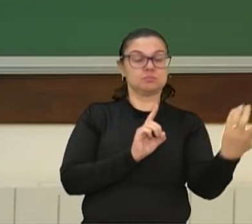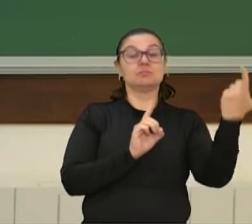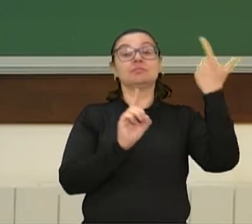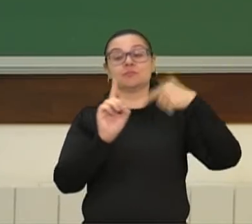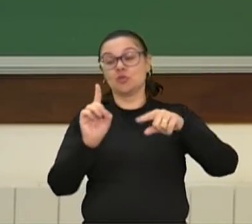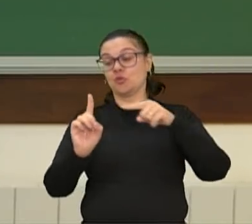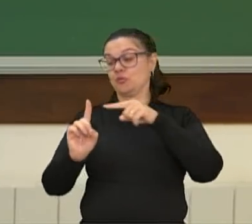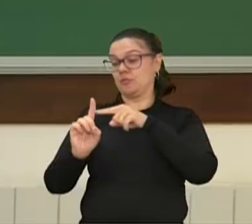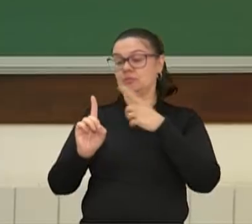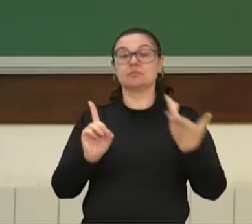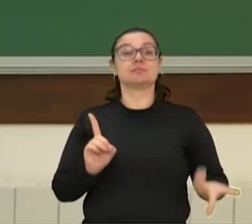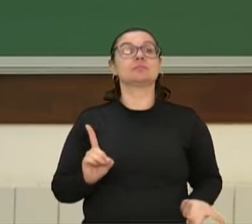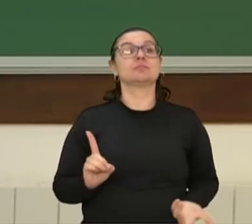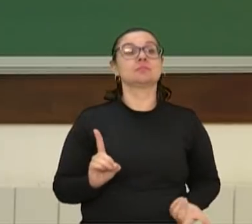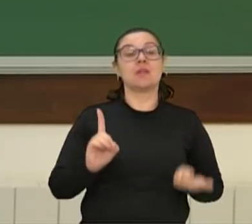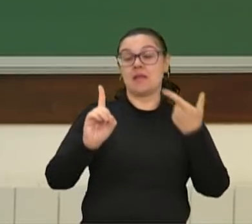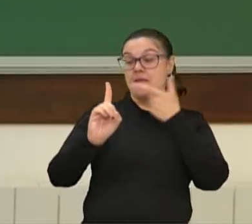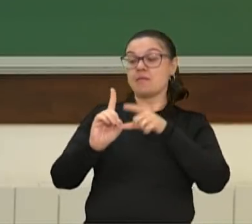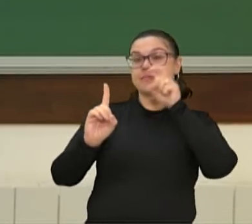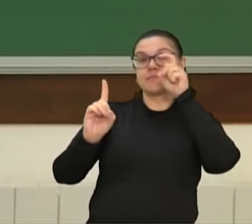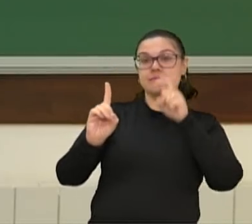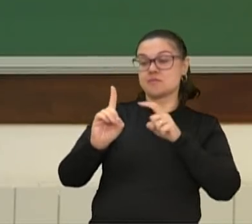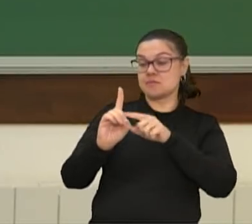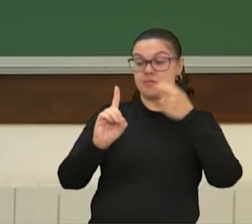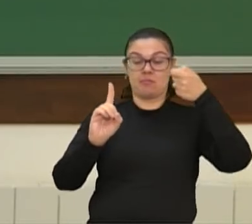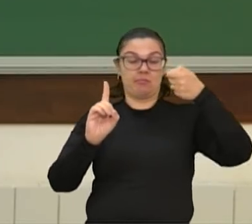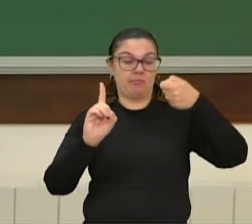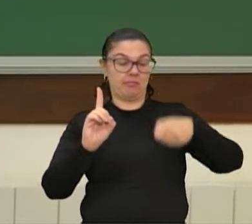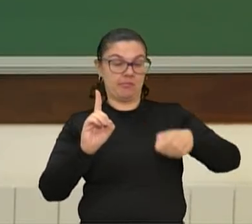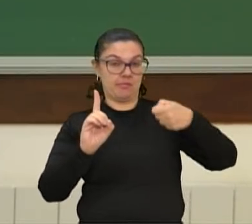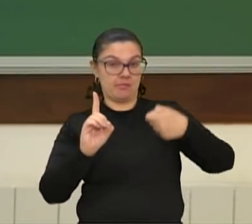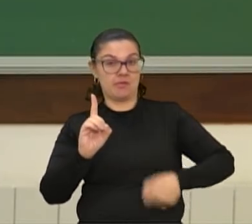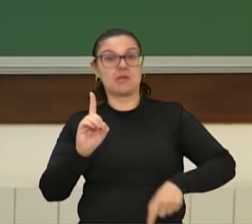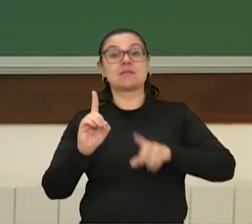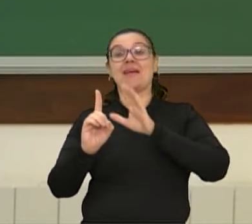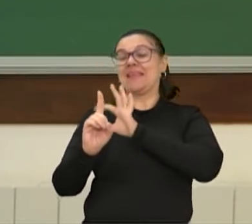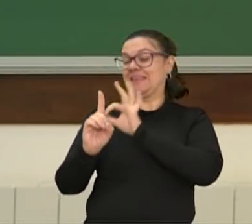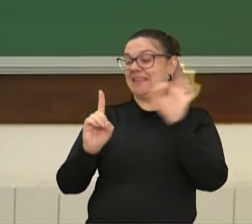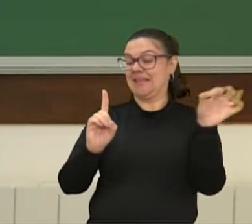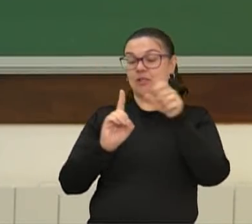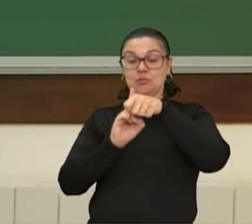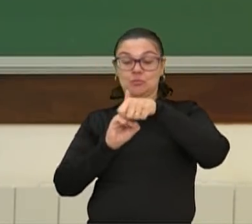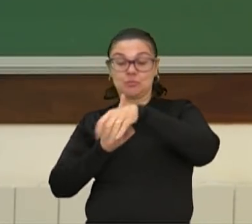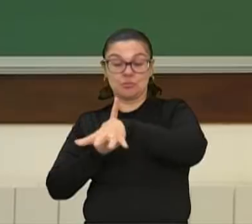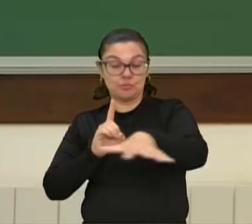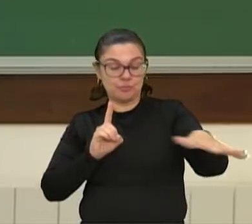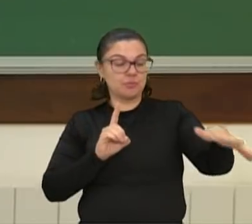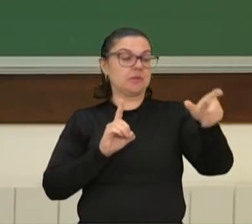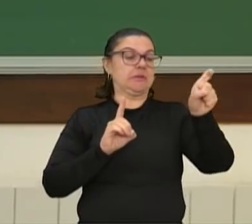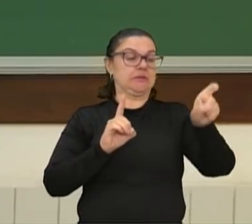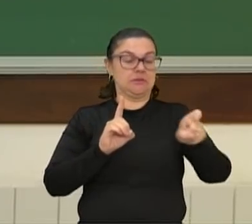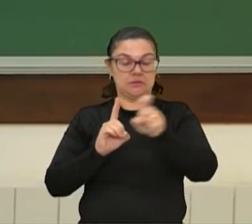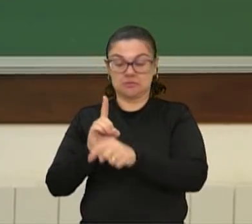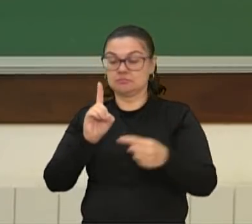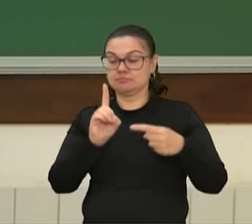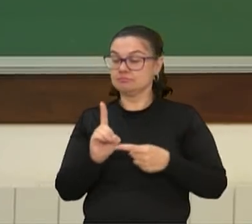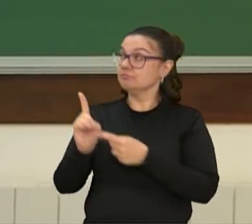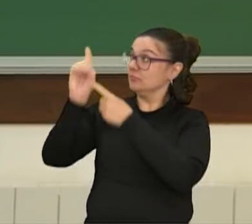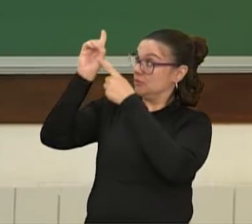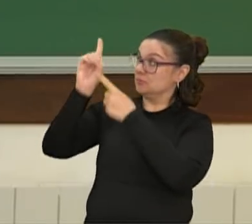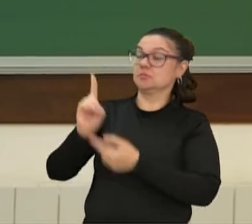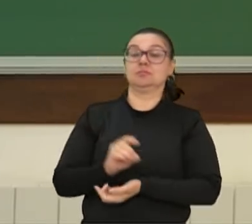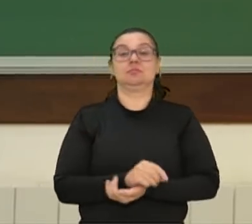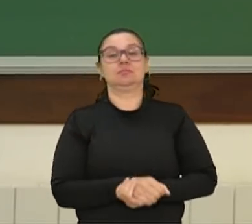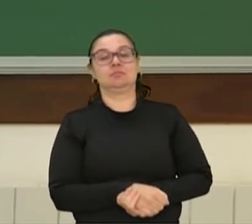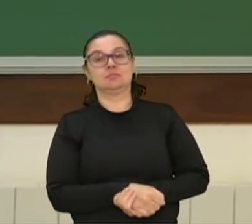novo, Tomás de Aquino coloca, esse ser necessário, que sem ele nenhuma das outras coisas existiria, é